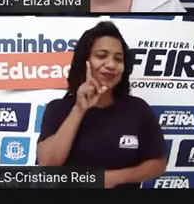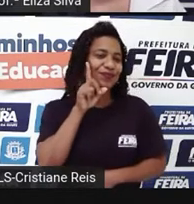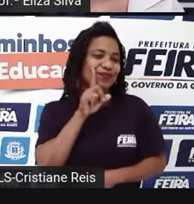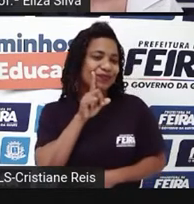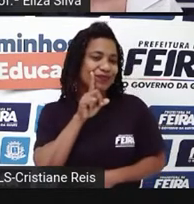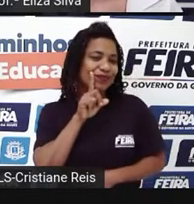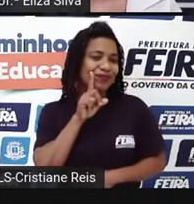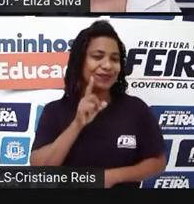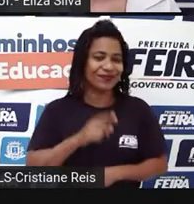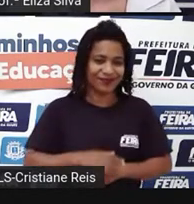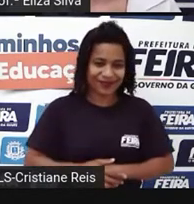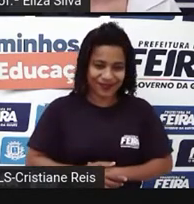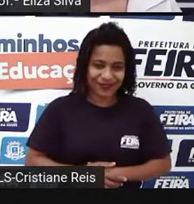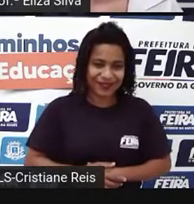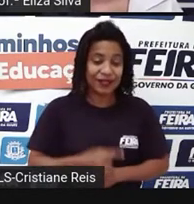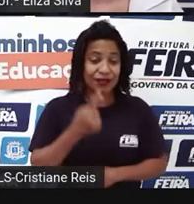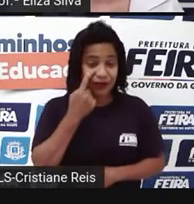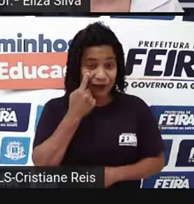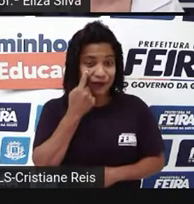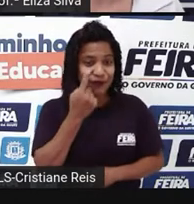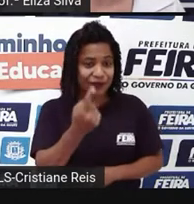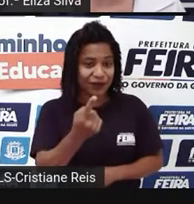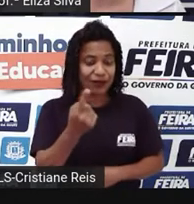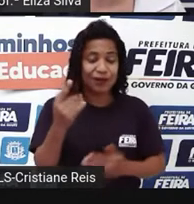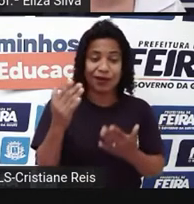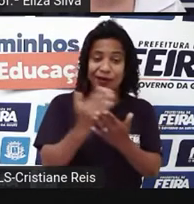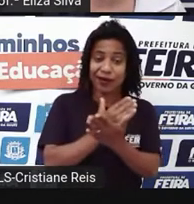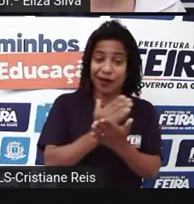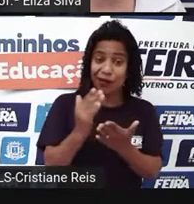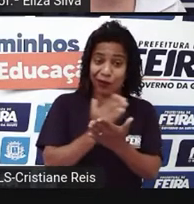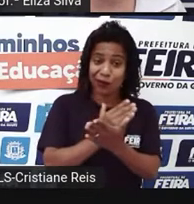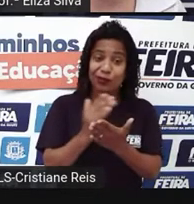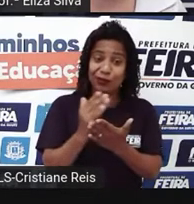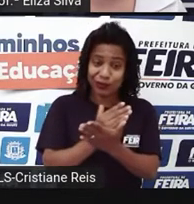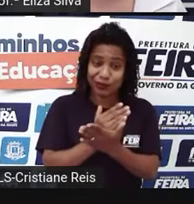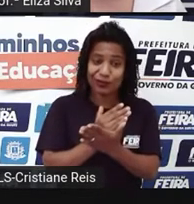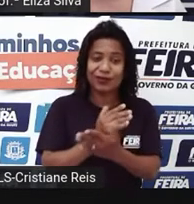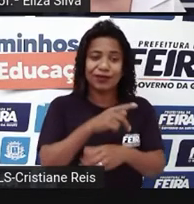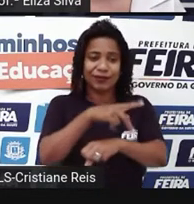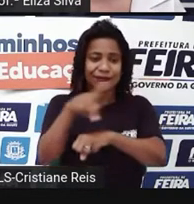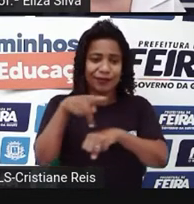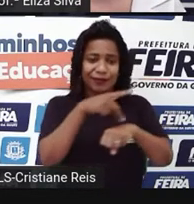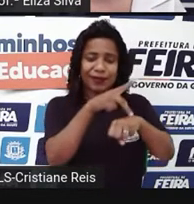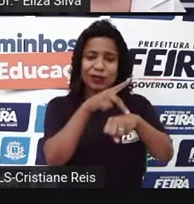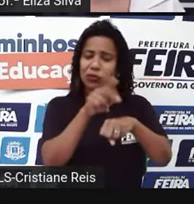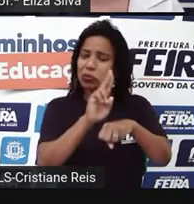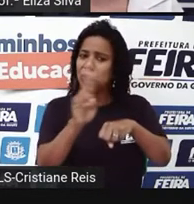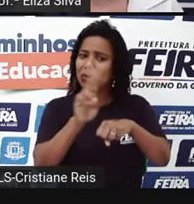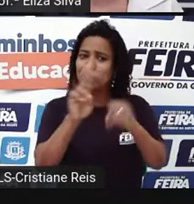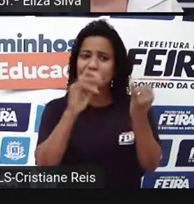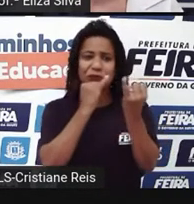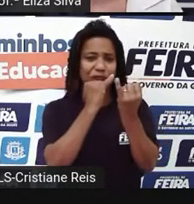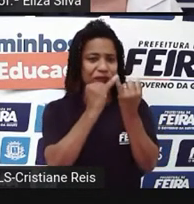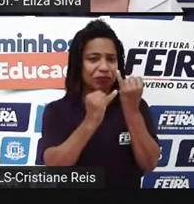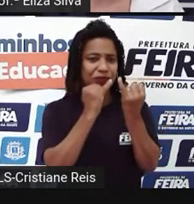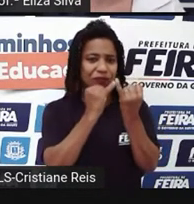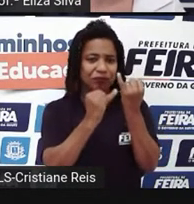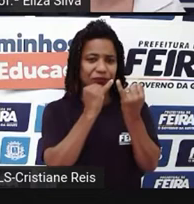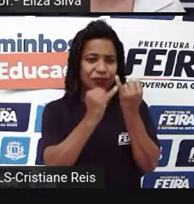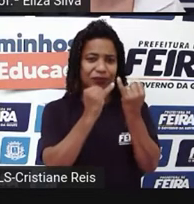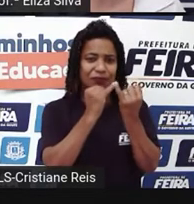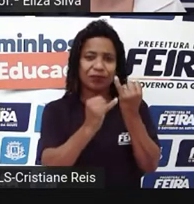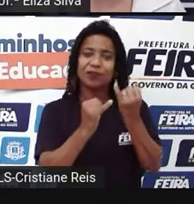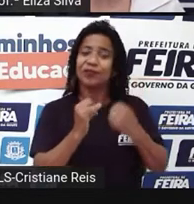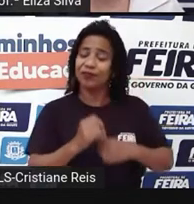students? Então, observem que alguns nomes de países são muito parecidos, né, com a nossa língua, tendo apenas